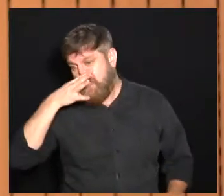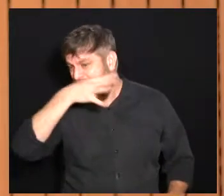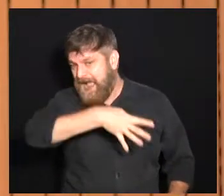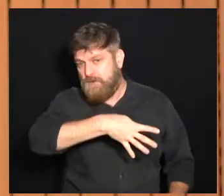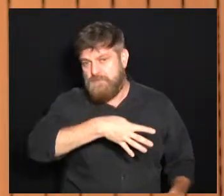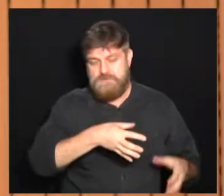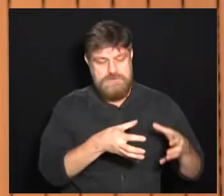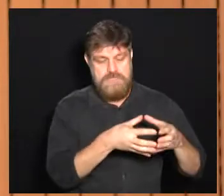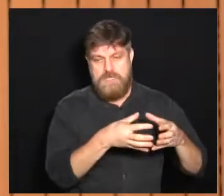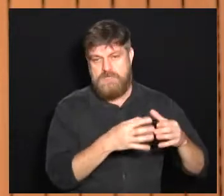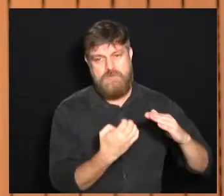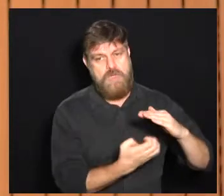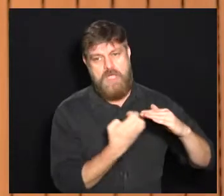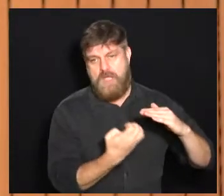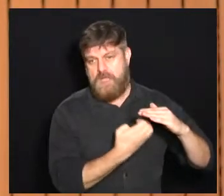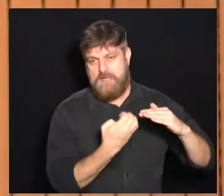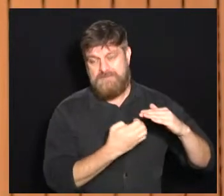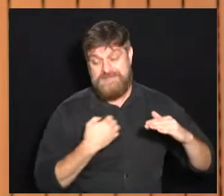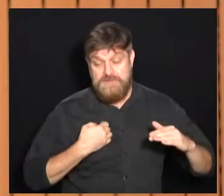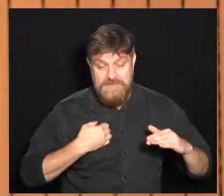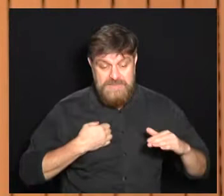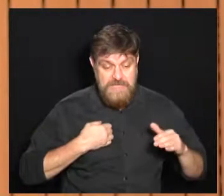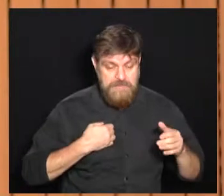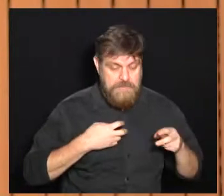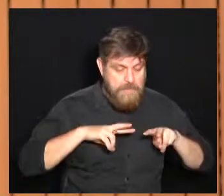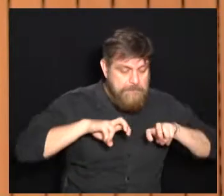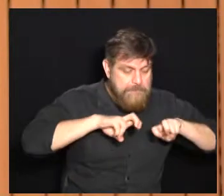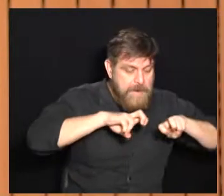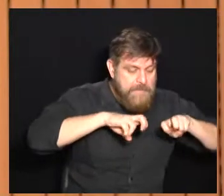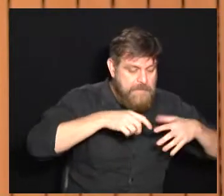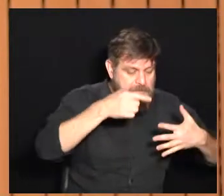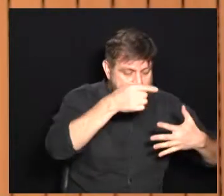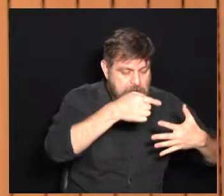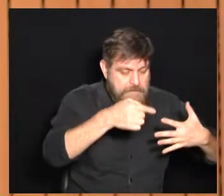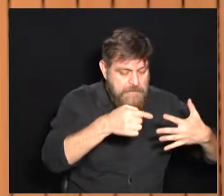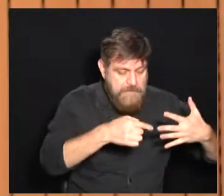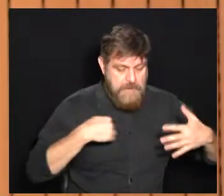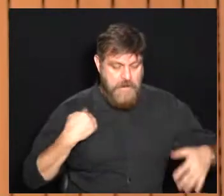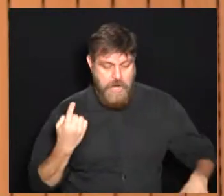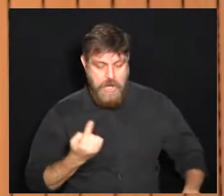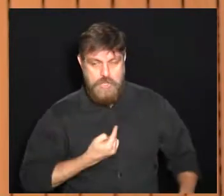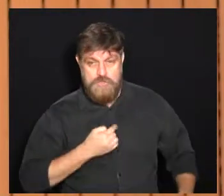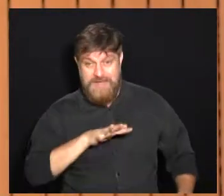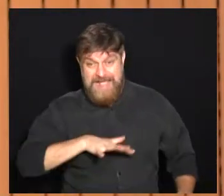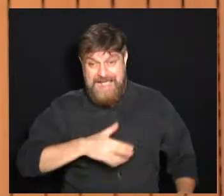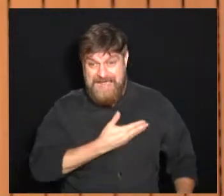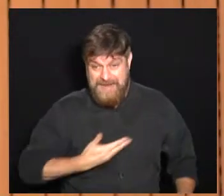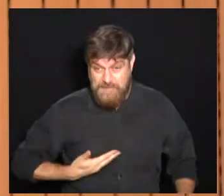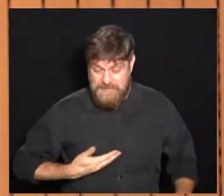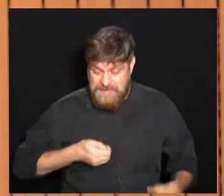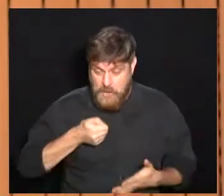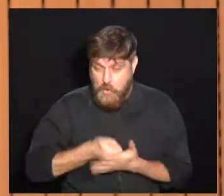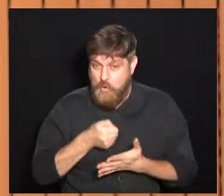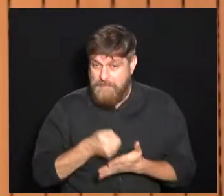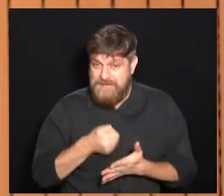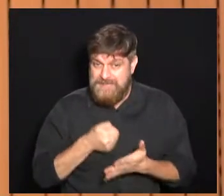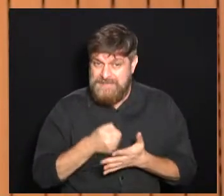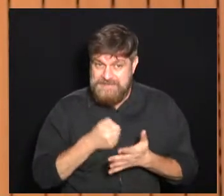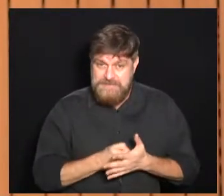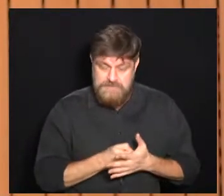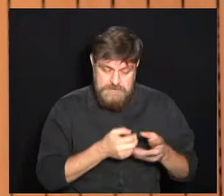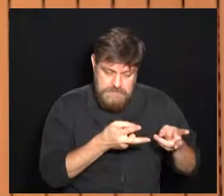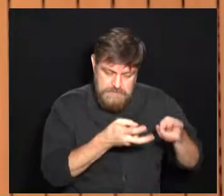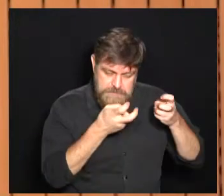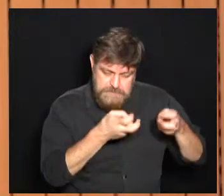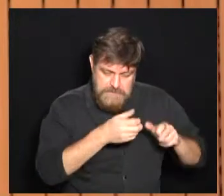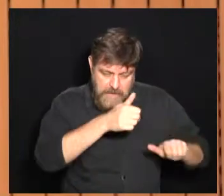claro aqui que é verificação. Nós temos, enquanto poder público, obrigação de verificar,